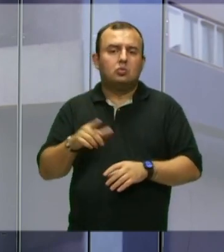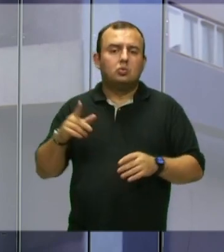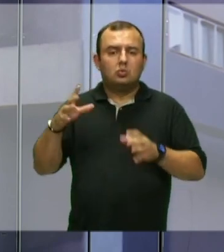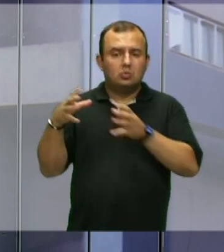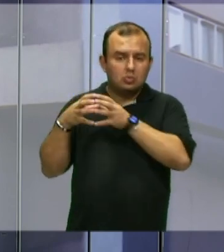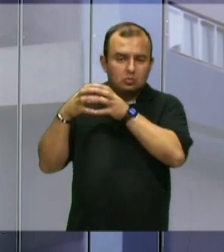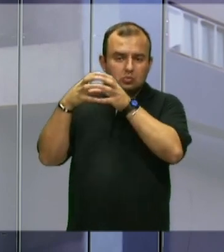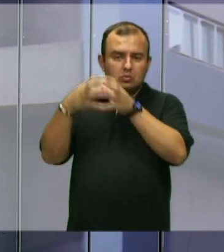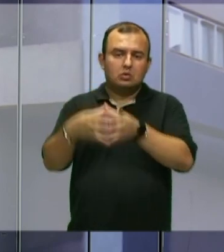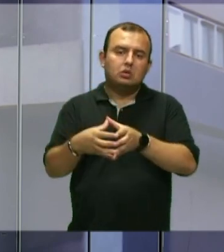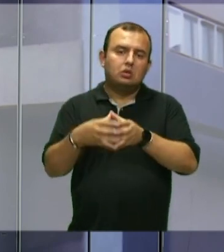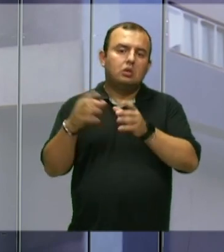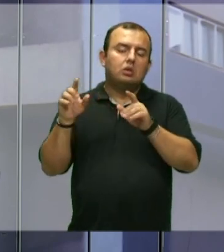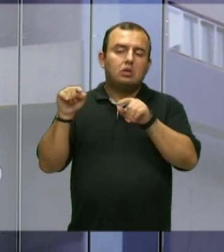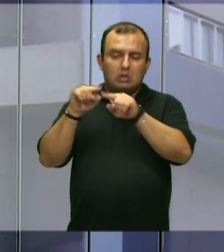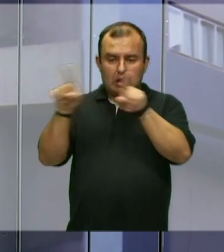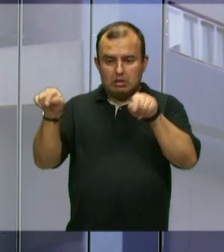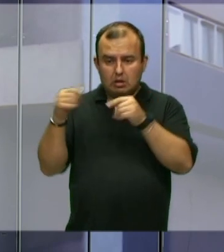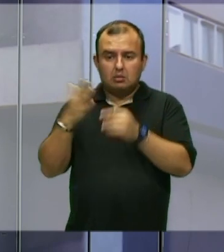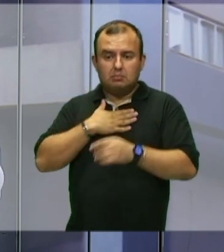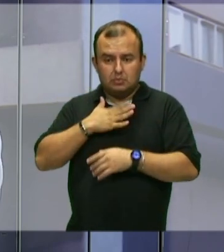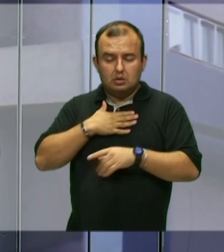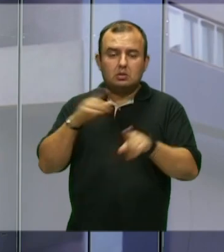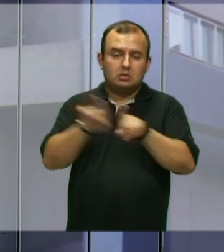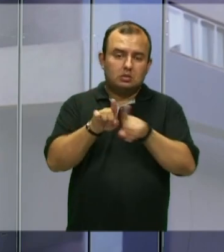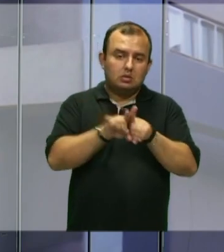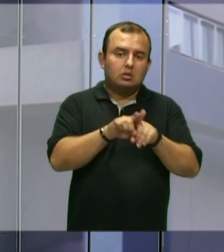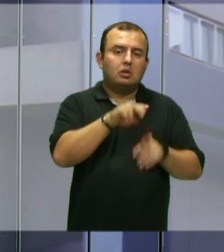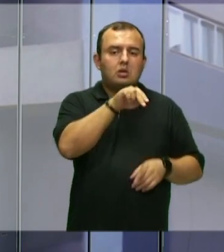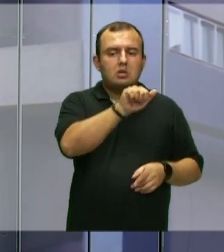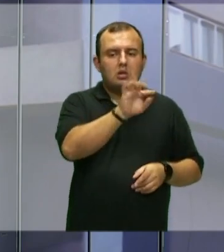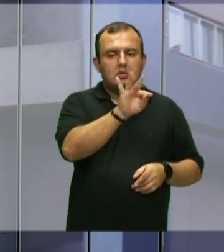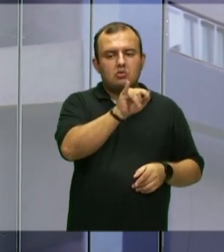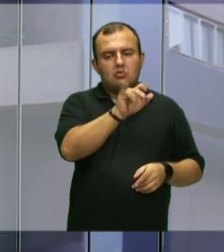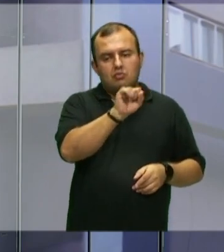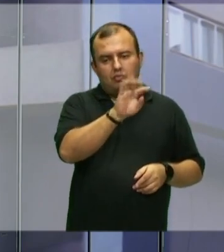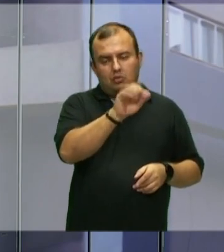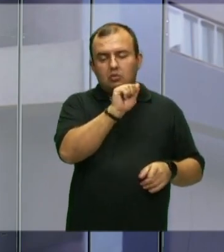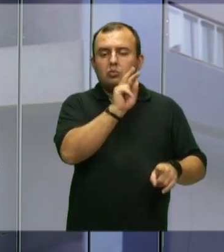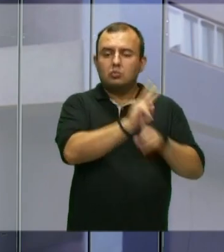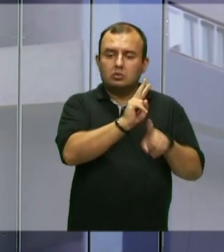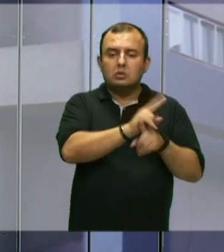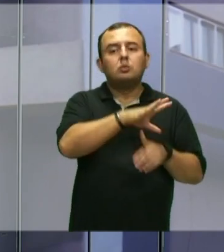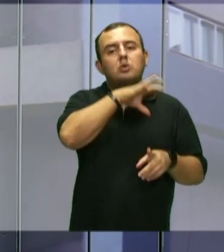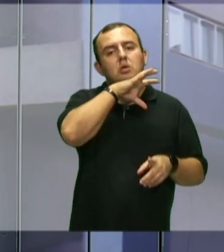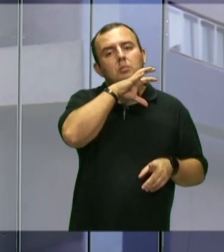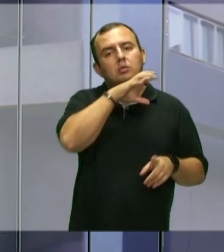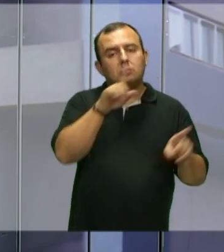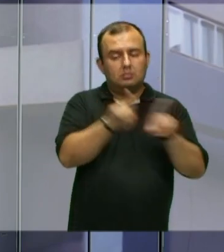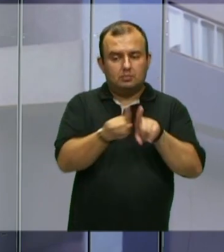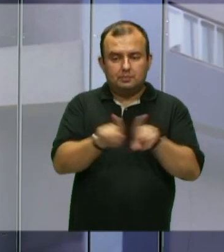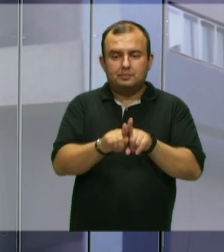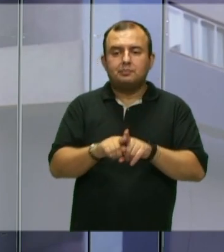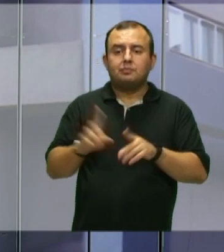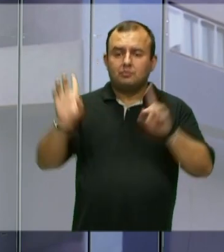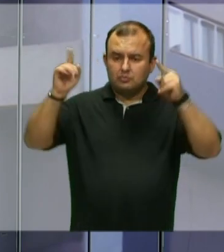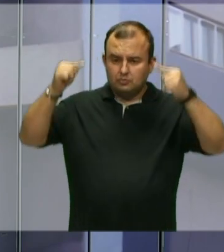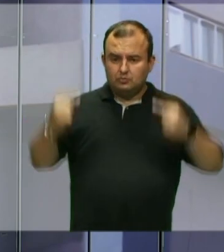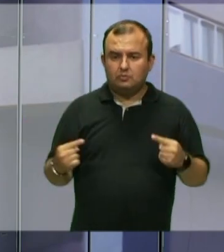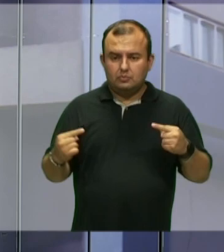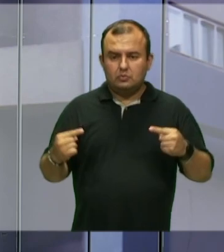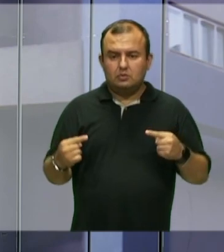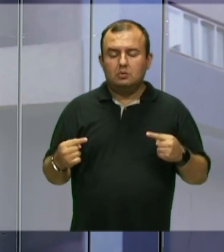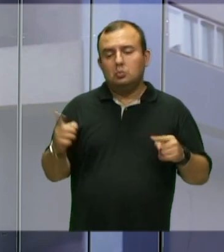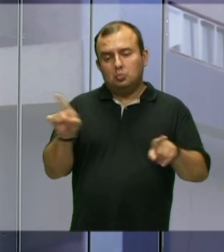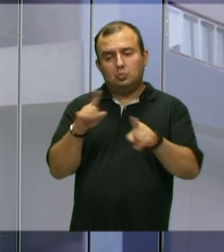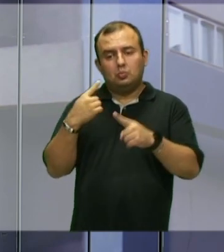até o meu gabinete, como também veio os nativistas, pessoas de proteção aos animais, e aí acabaram entrando em conflito, né?